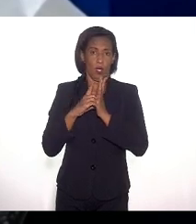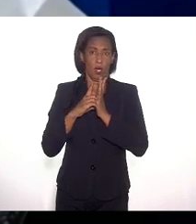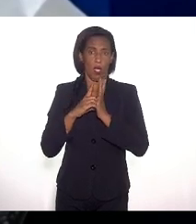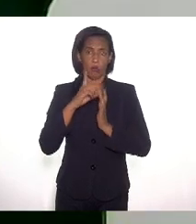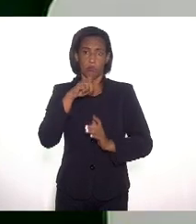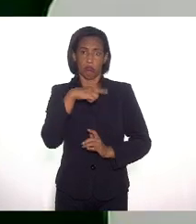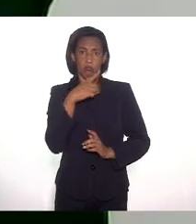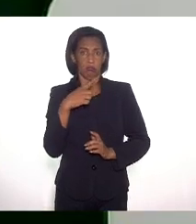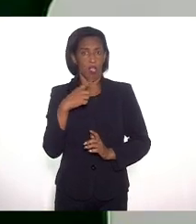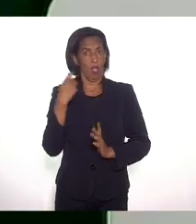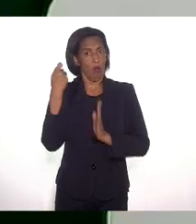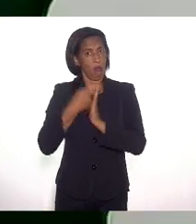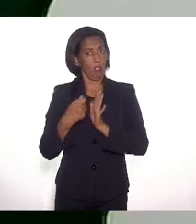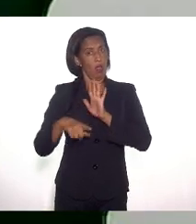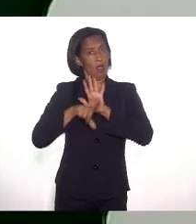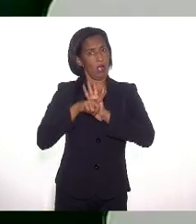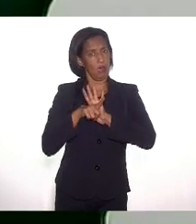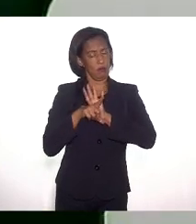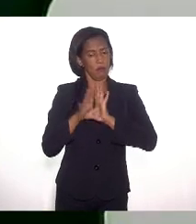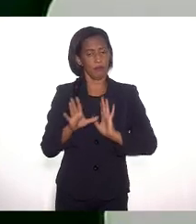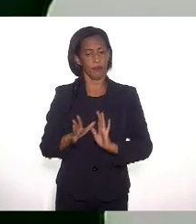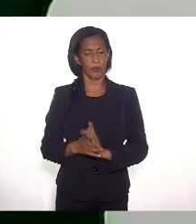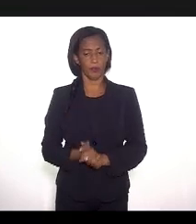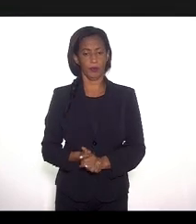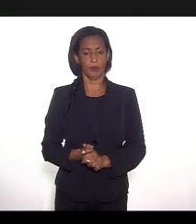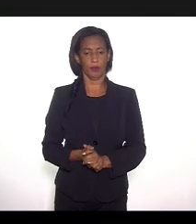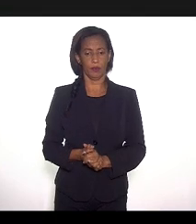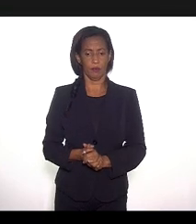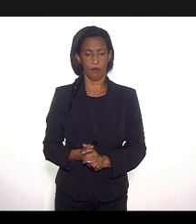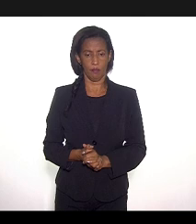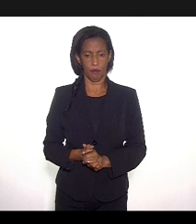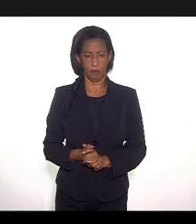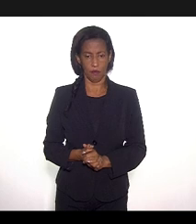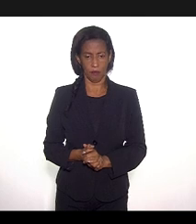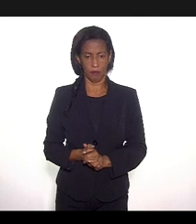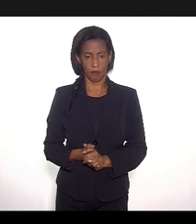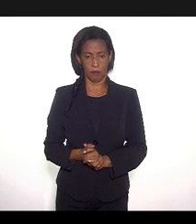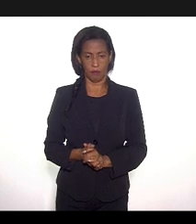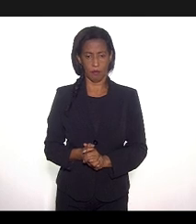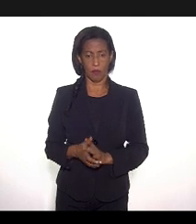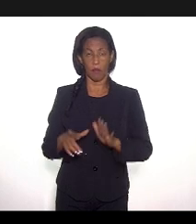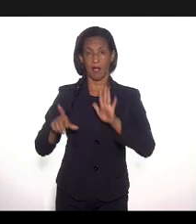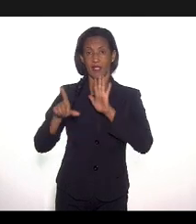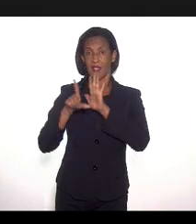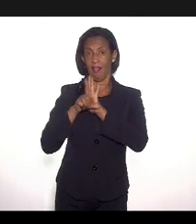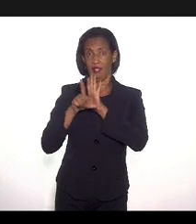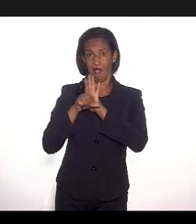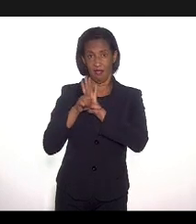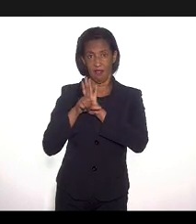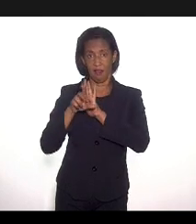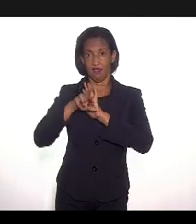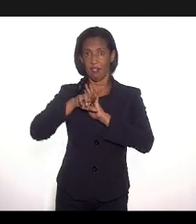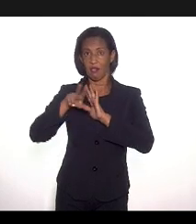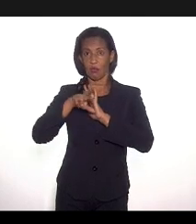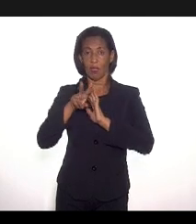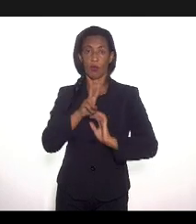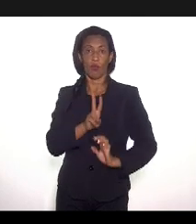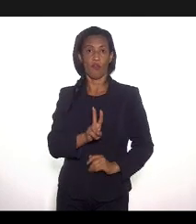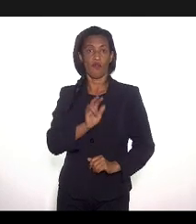né? Exatamente. Sim, mas a lei não tá com vigência, o decreto é que deu